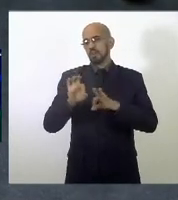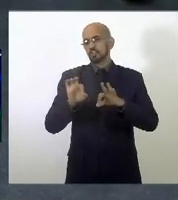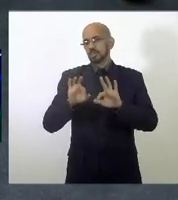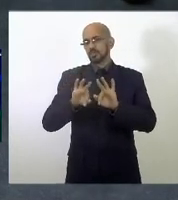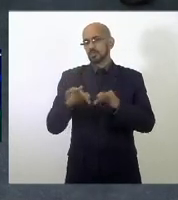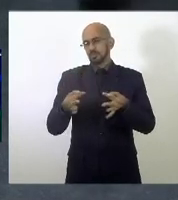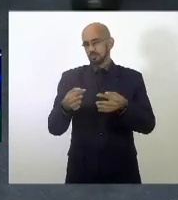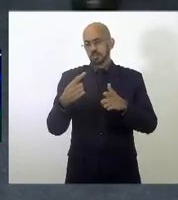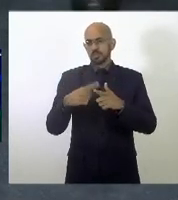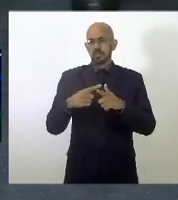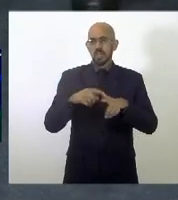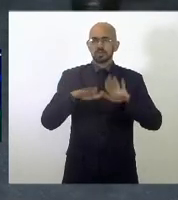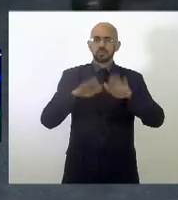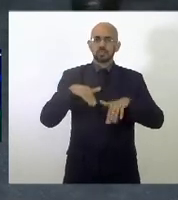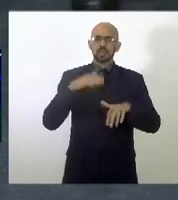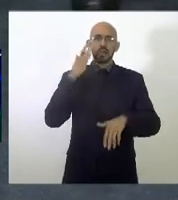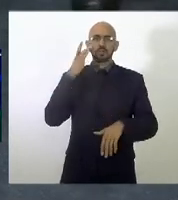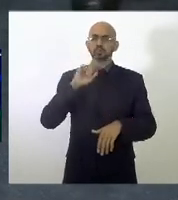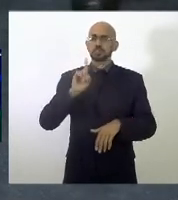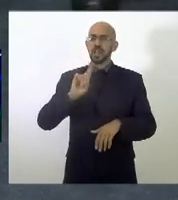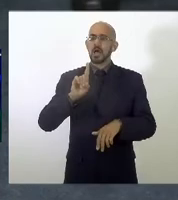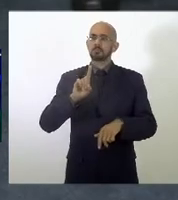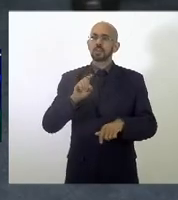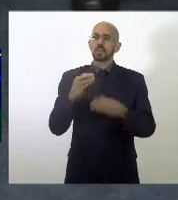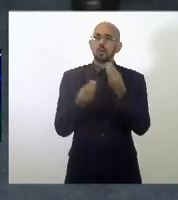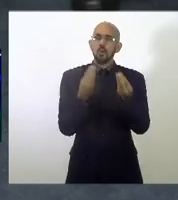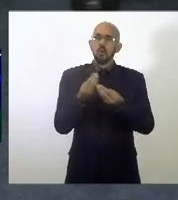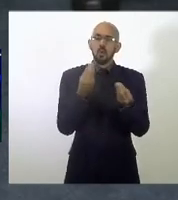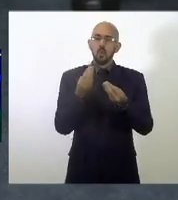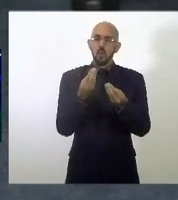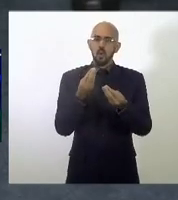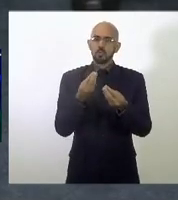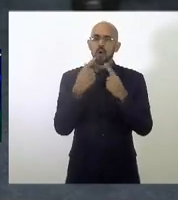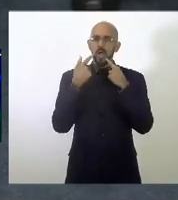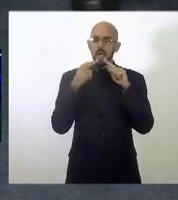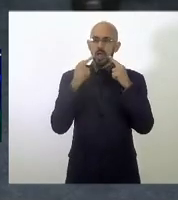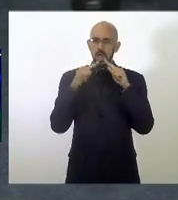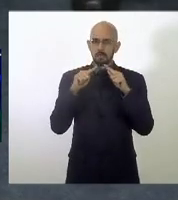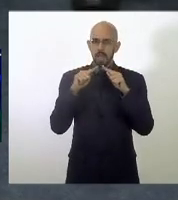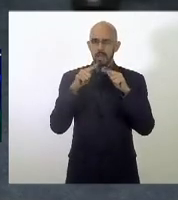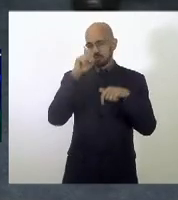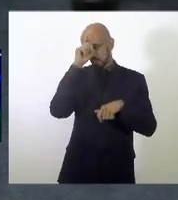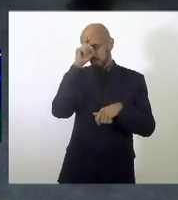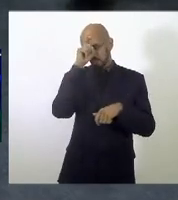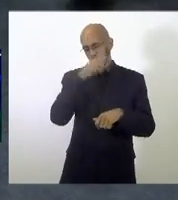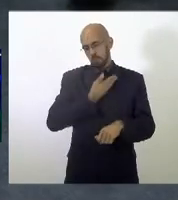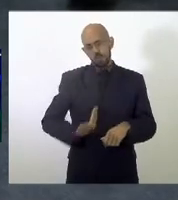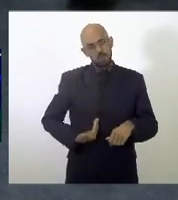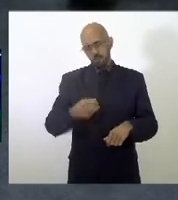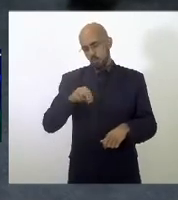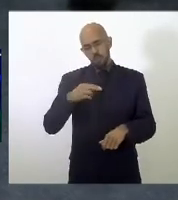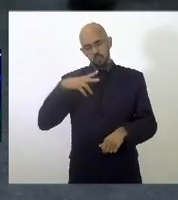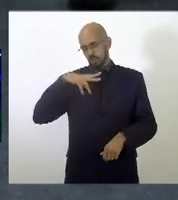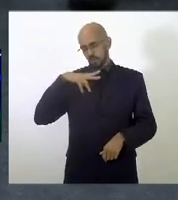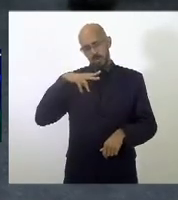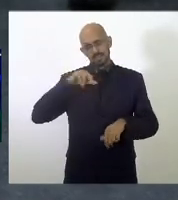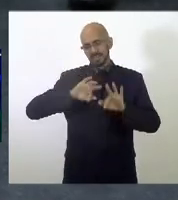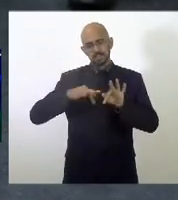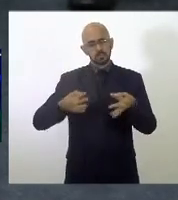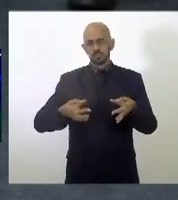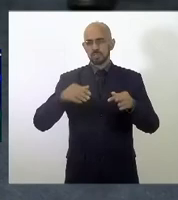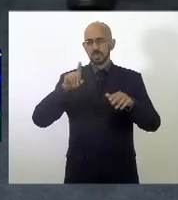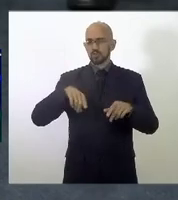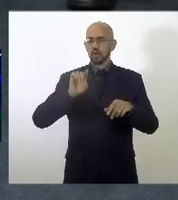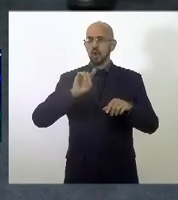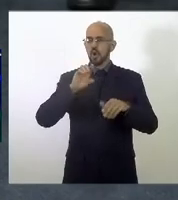das vezes a pessoa não sabe a quem recorrer num hospital público ou privado. Então, o projeto é muito simples, é só apenas